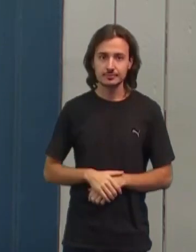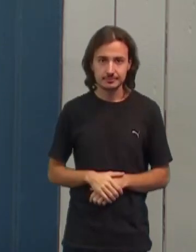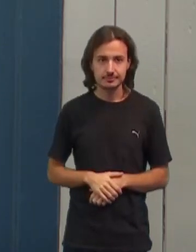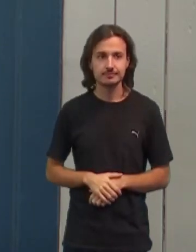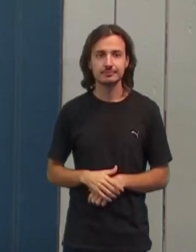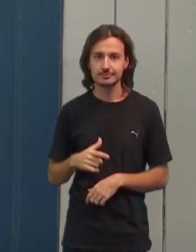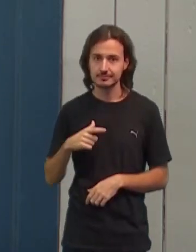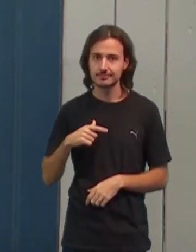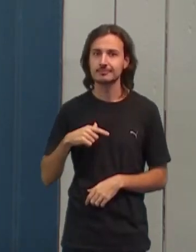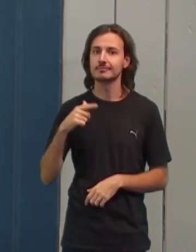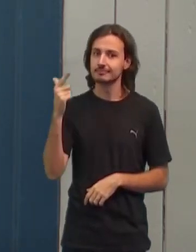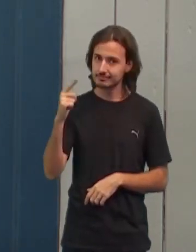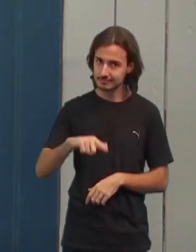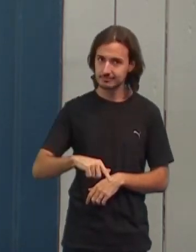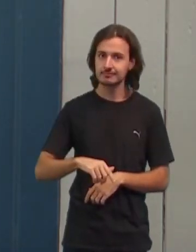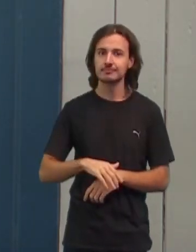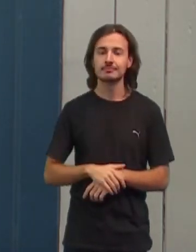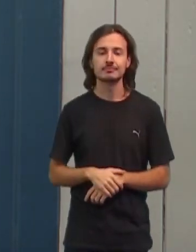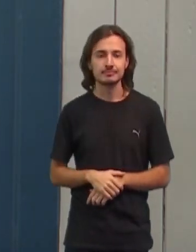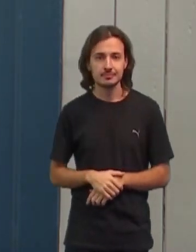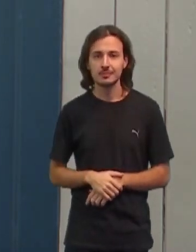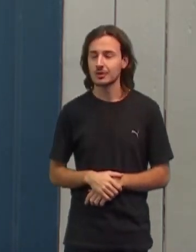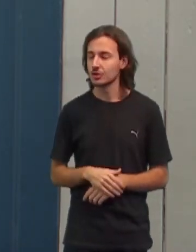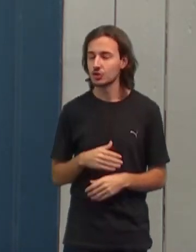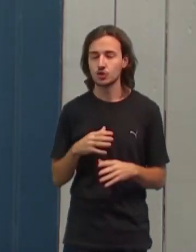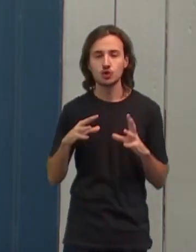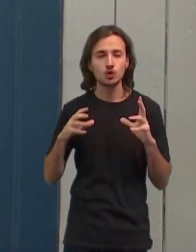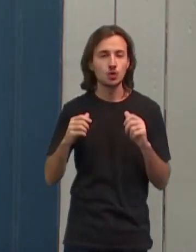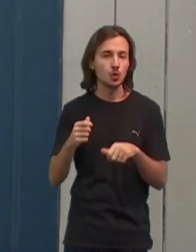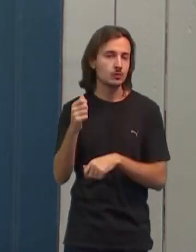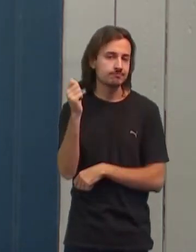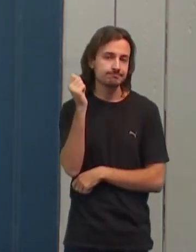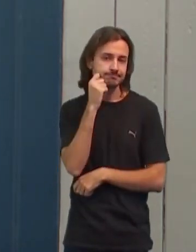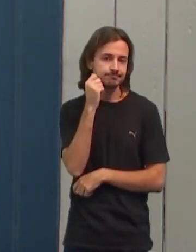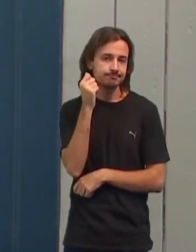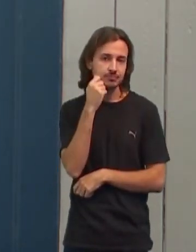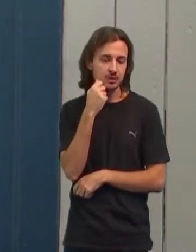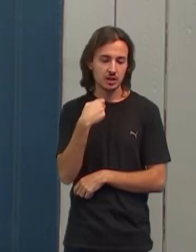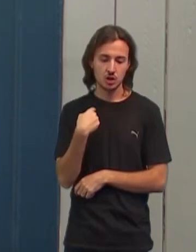E tudo na nossa cara. E a gente não pode falar nada.